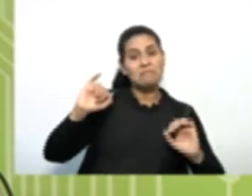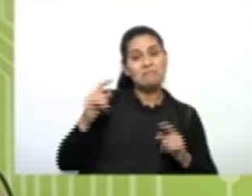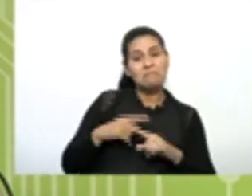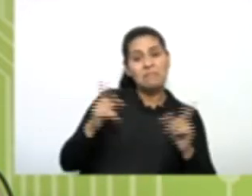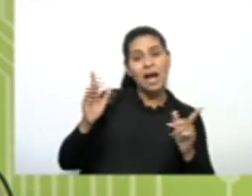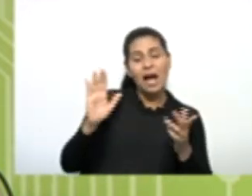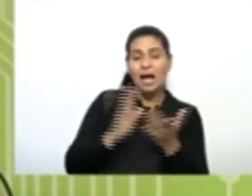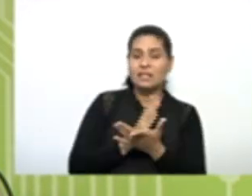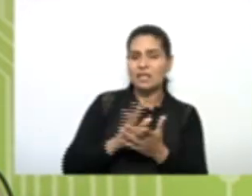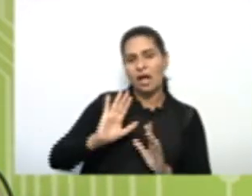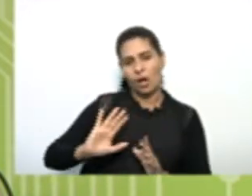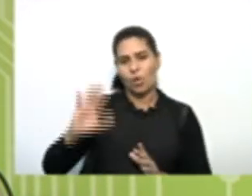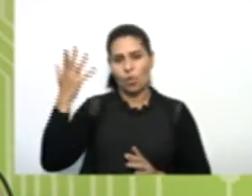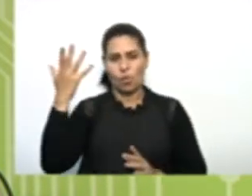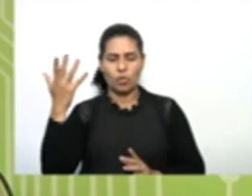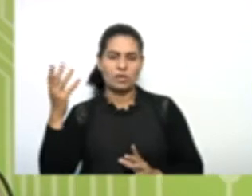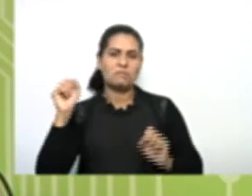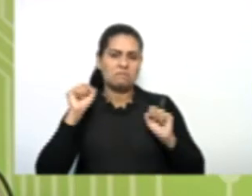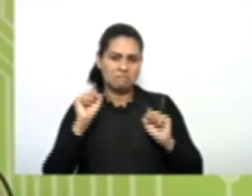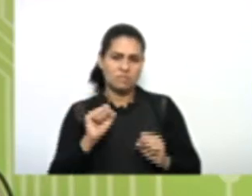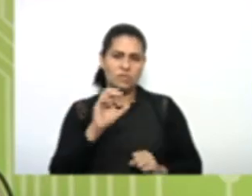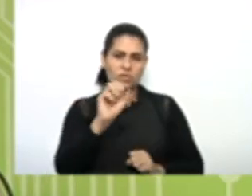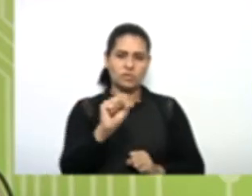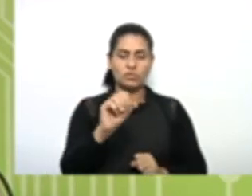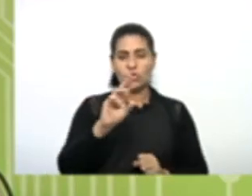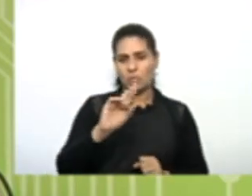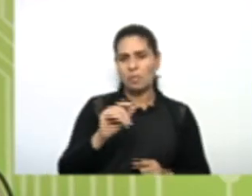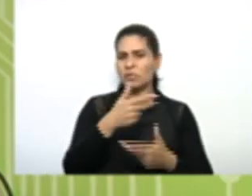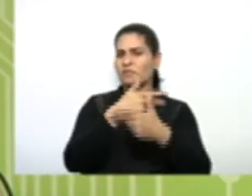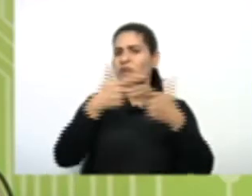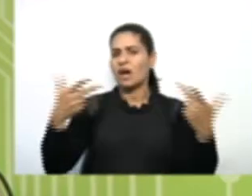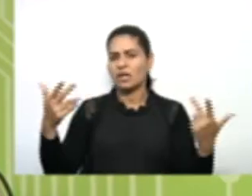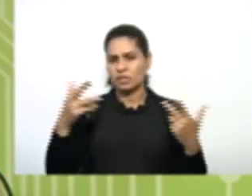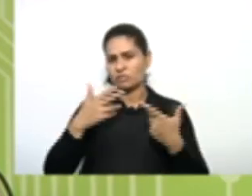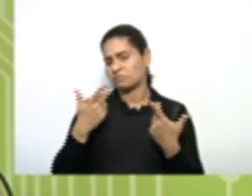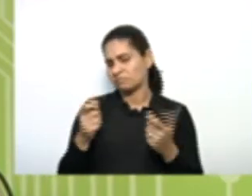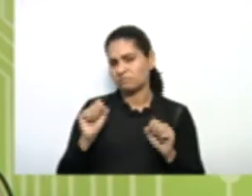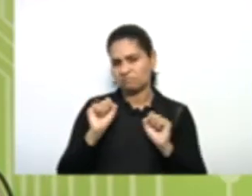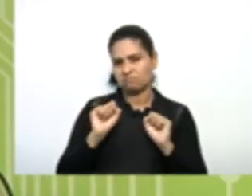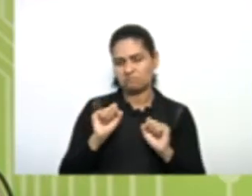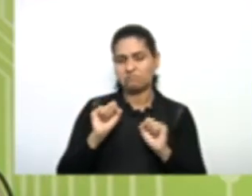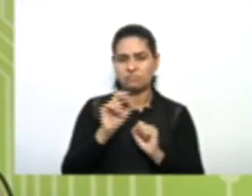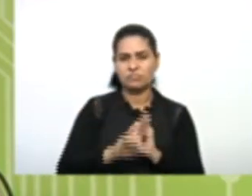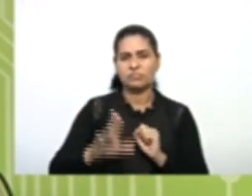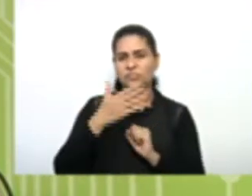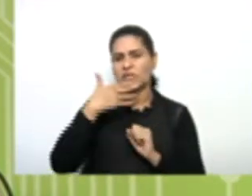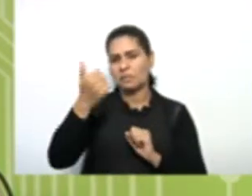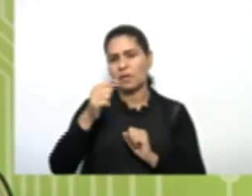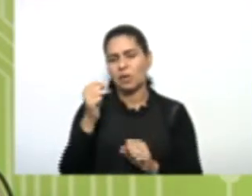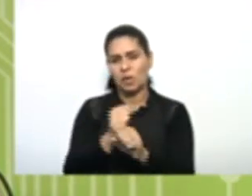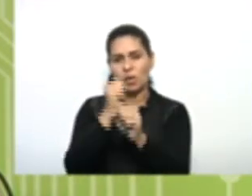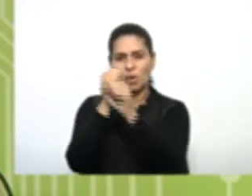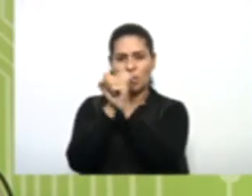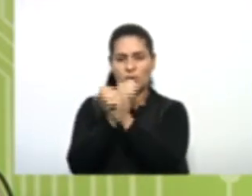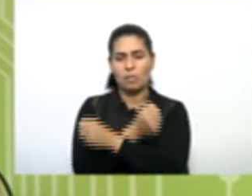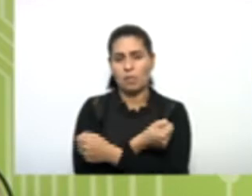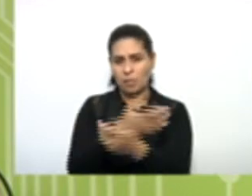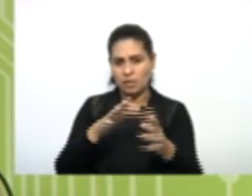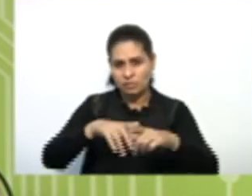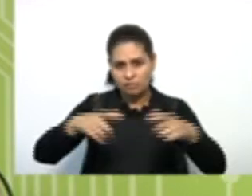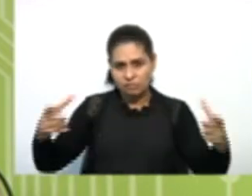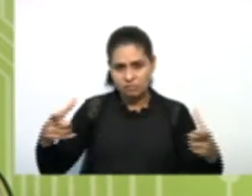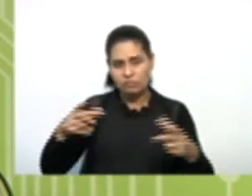de sobras. Essas sobras podem ter várias destinações, elas podem ser utilizadas para uma melhoria, para uma expansão,